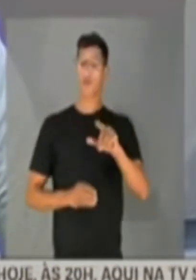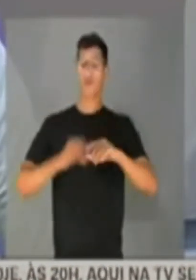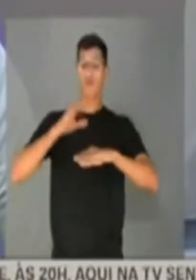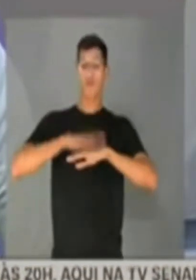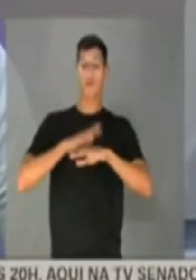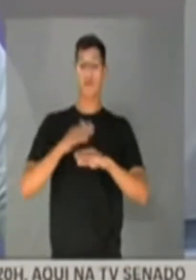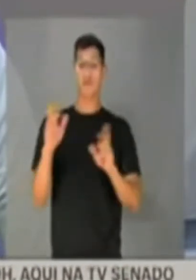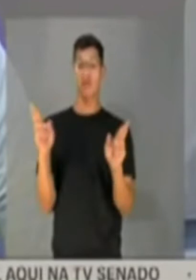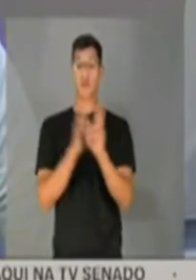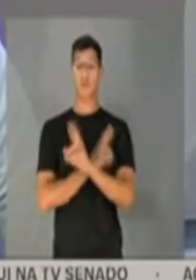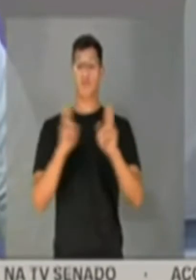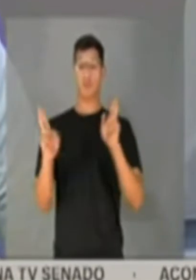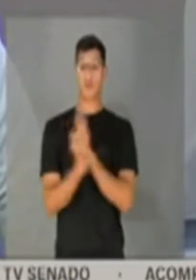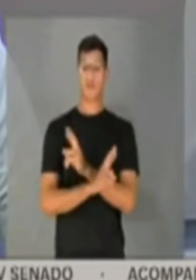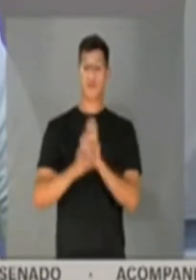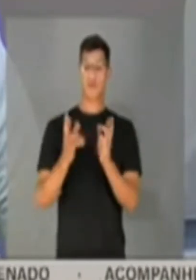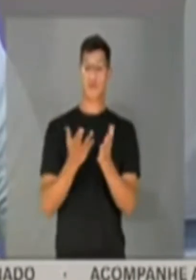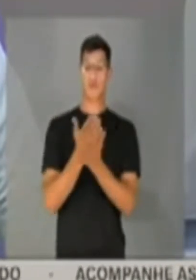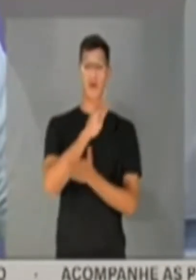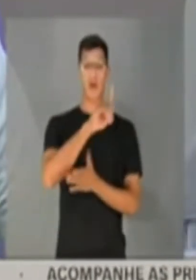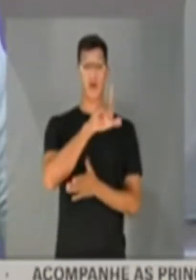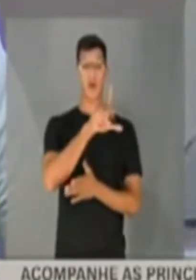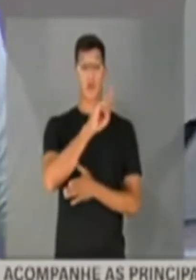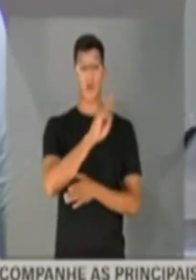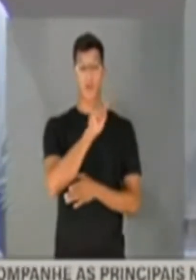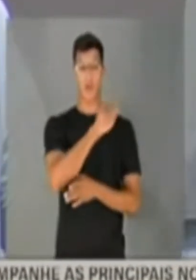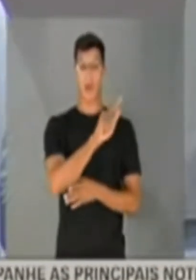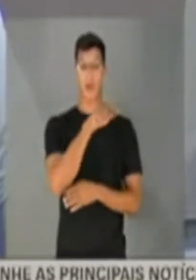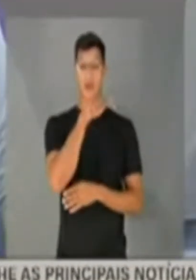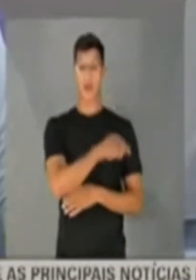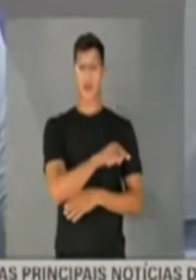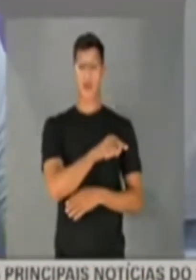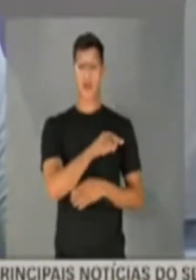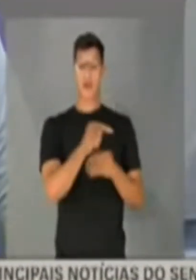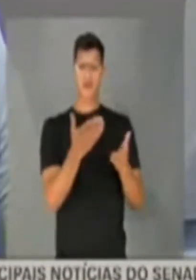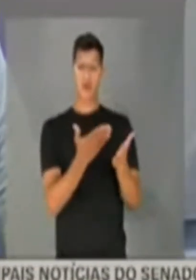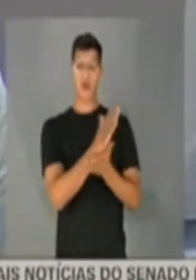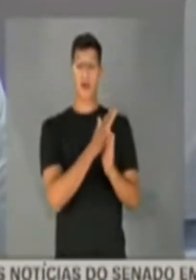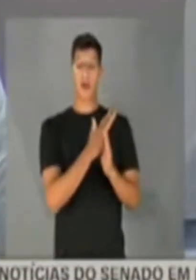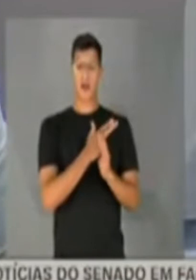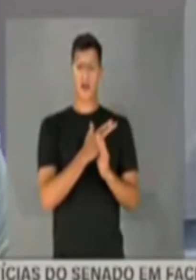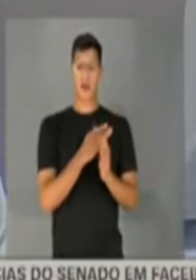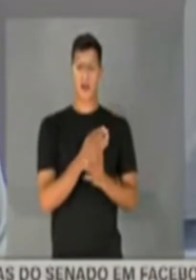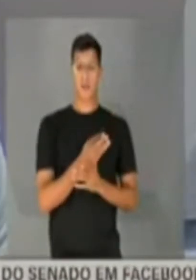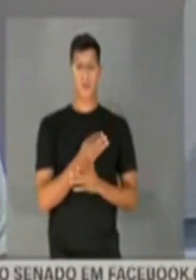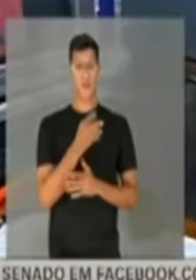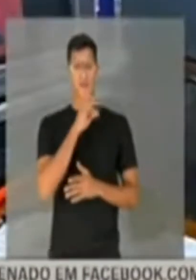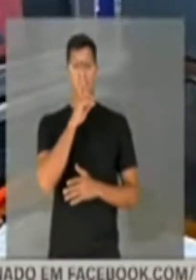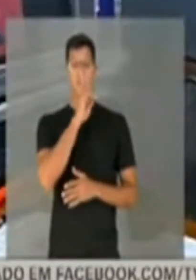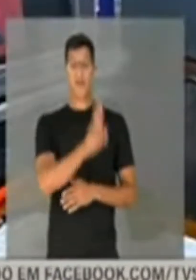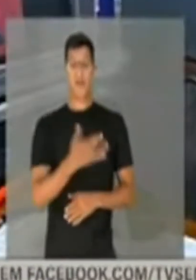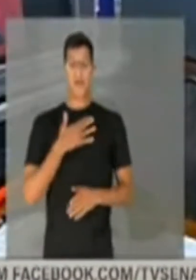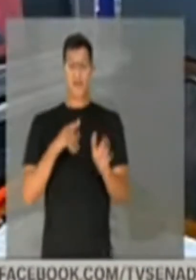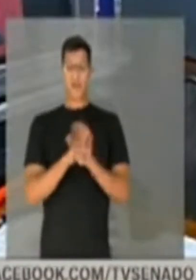fazer essa correlação e sancionar a global? A global, ela foi sancionada... Não, não, Vossa Senhoria não está respondendo a minha